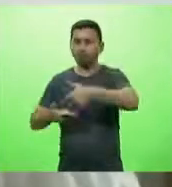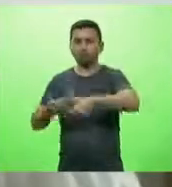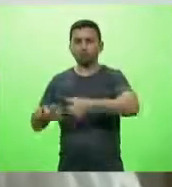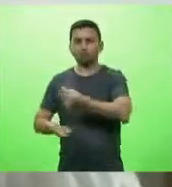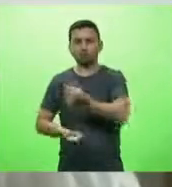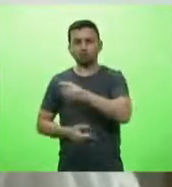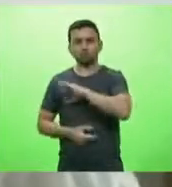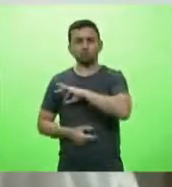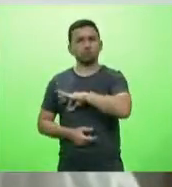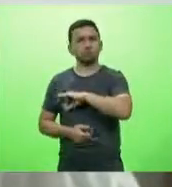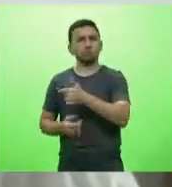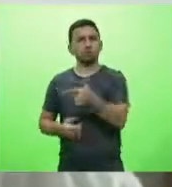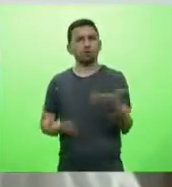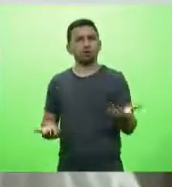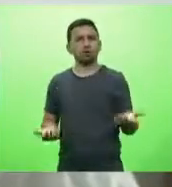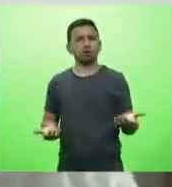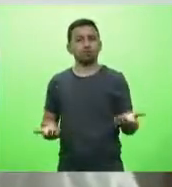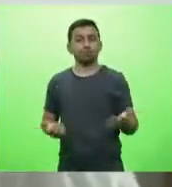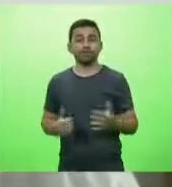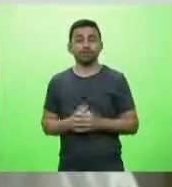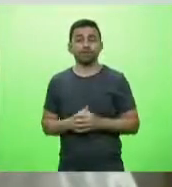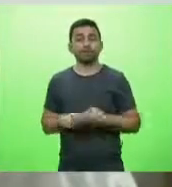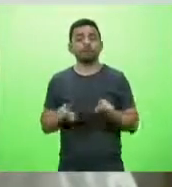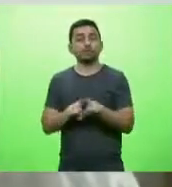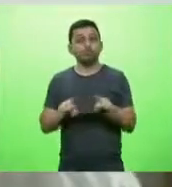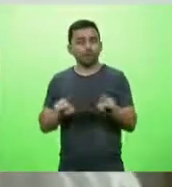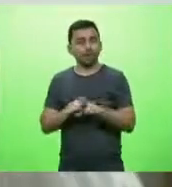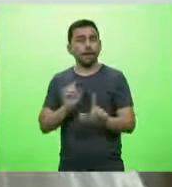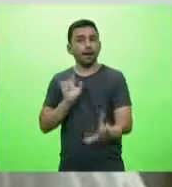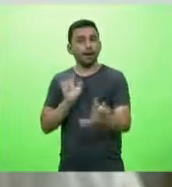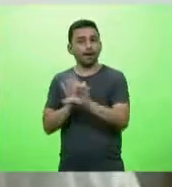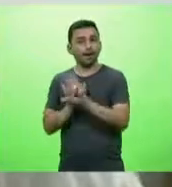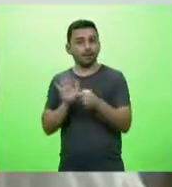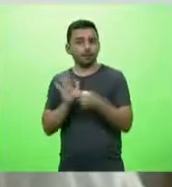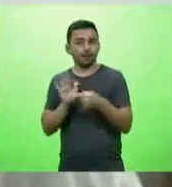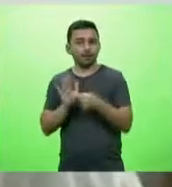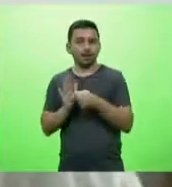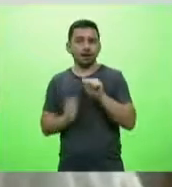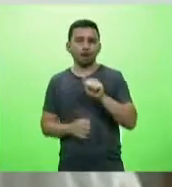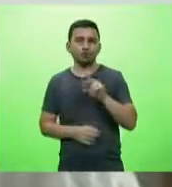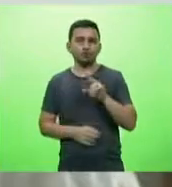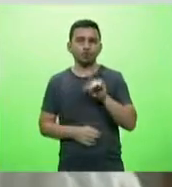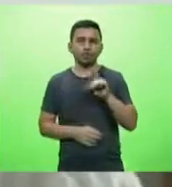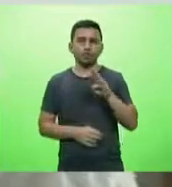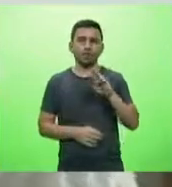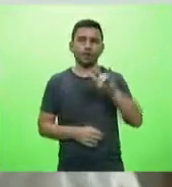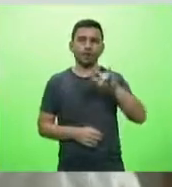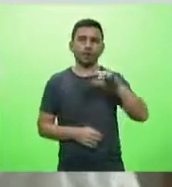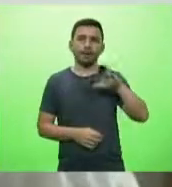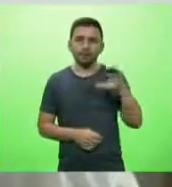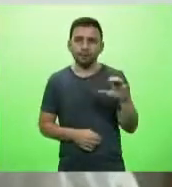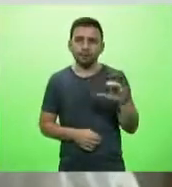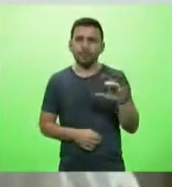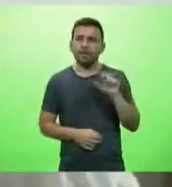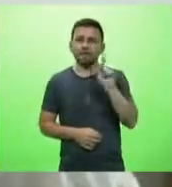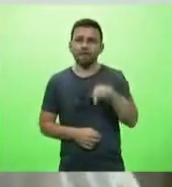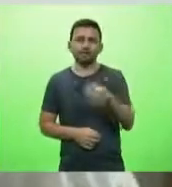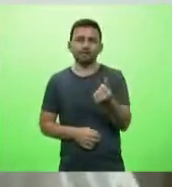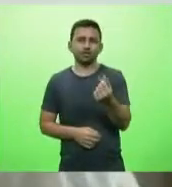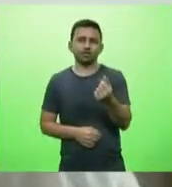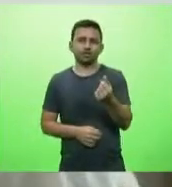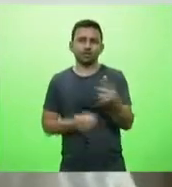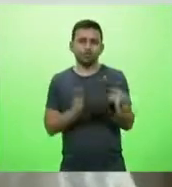renda. Da mesma forma, em relação à Lei Aldir Blanc. A Lei Aldir Blanc é um recurso federal, todos